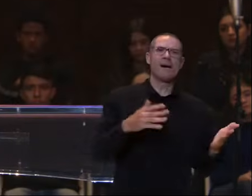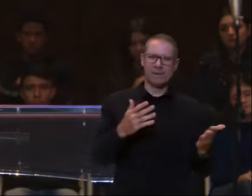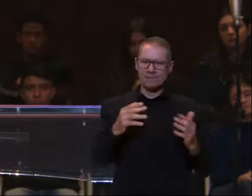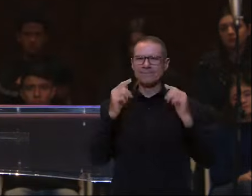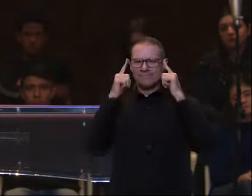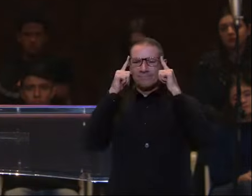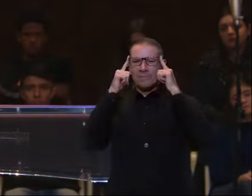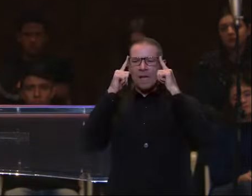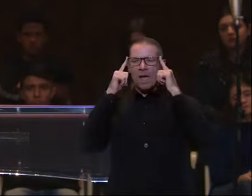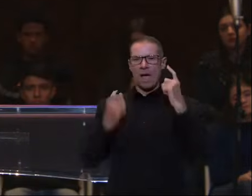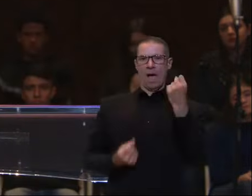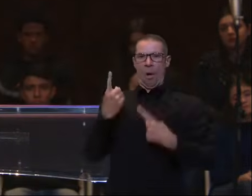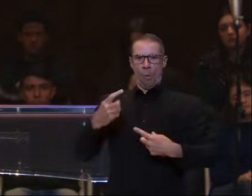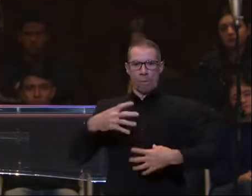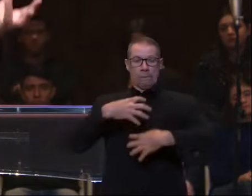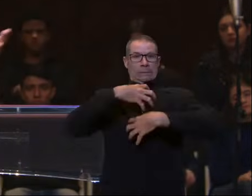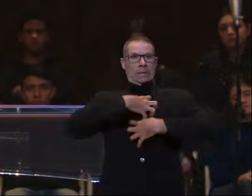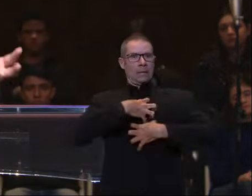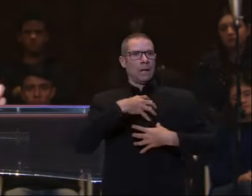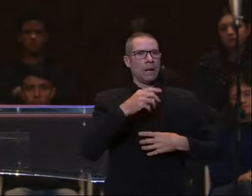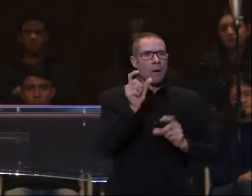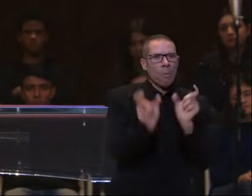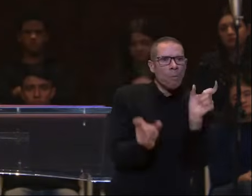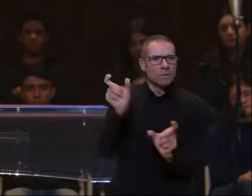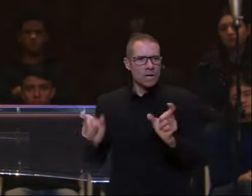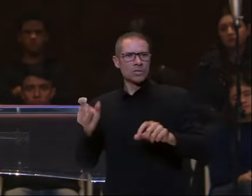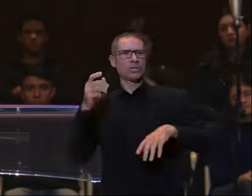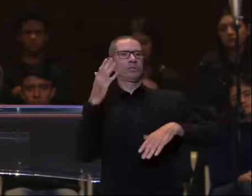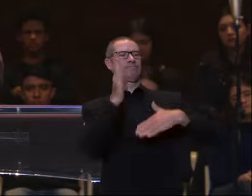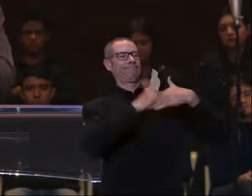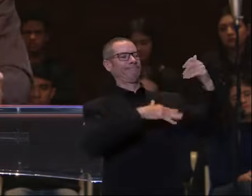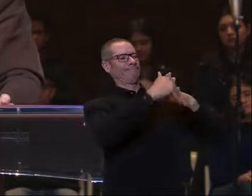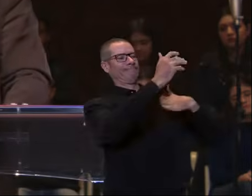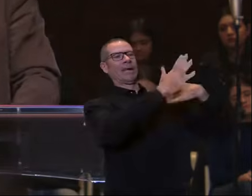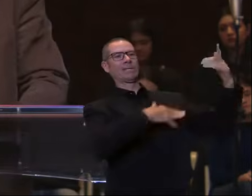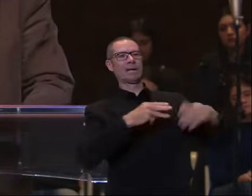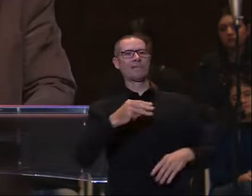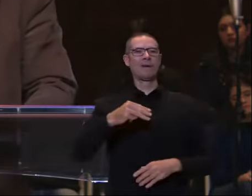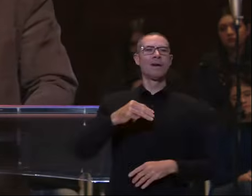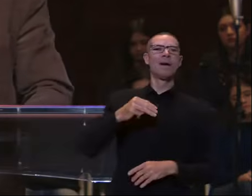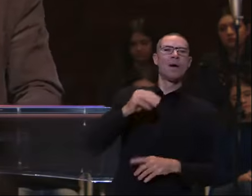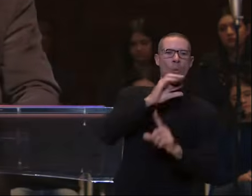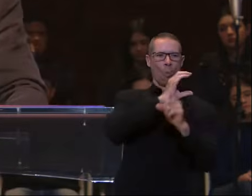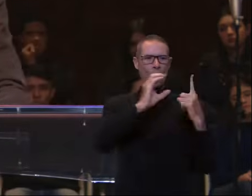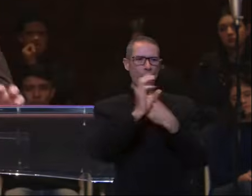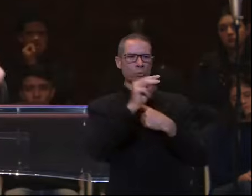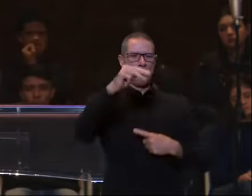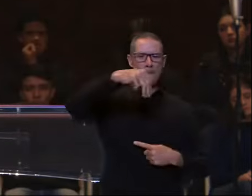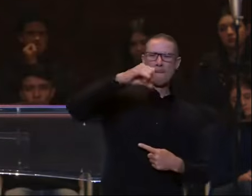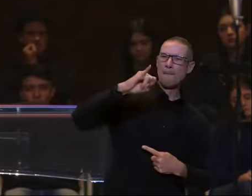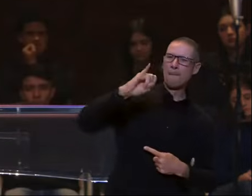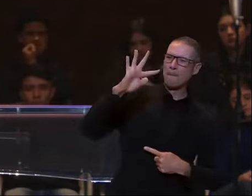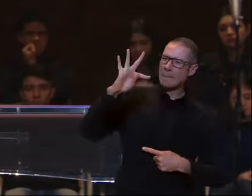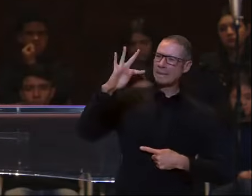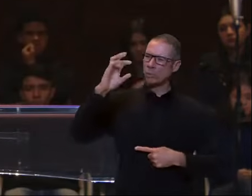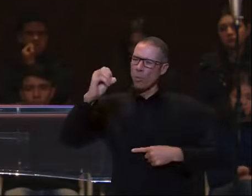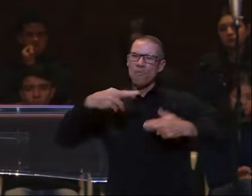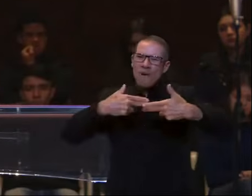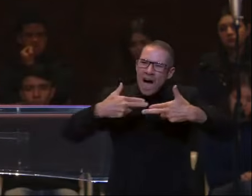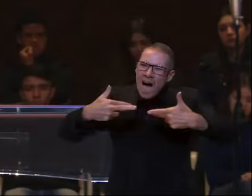algo muito impactante, muita gente praticava isso. O culto de Mitra também tinha um